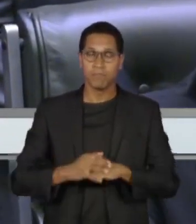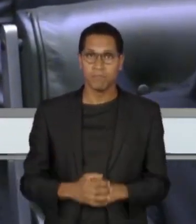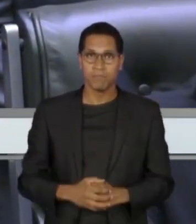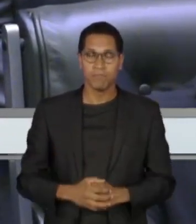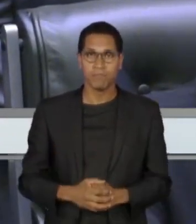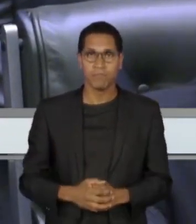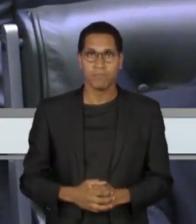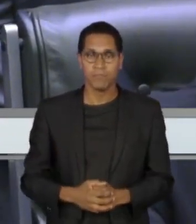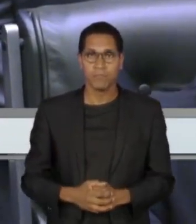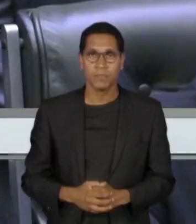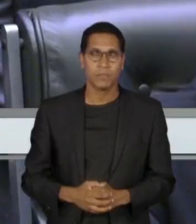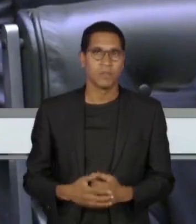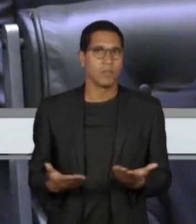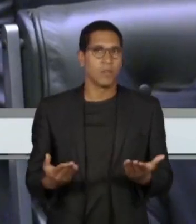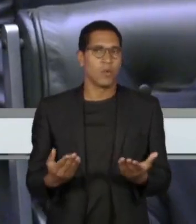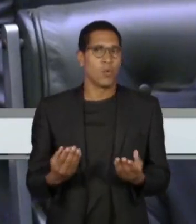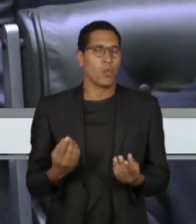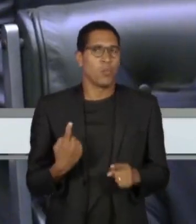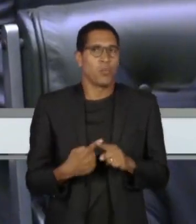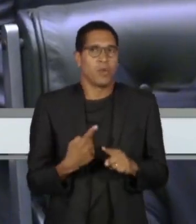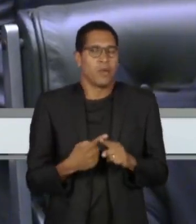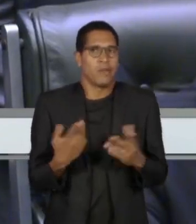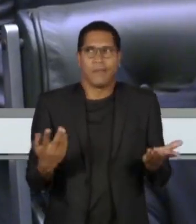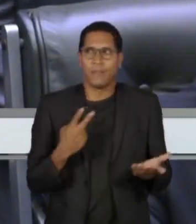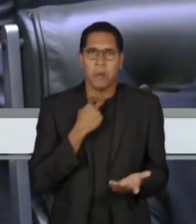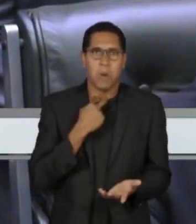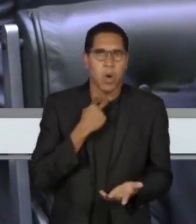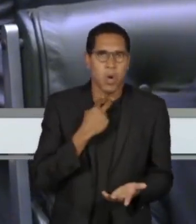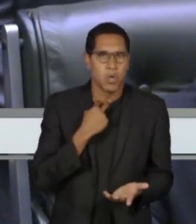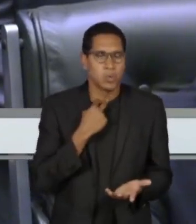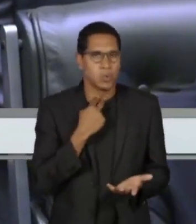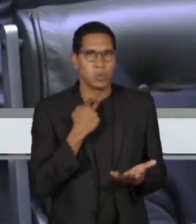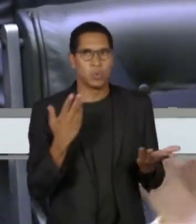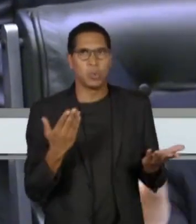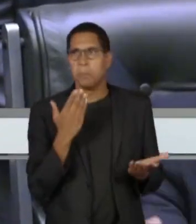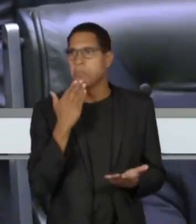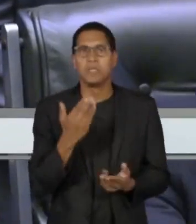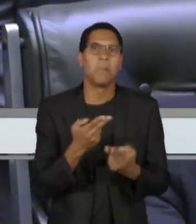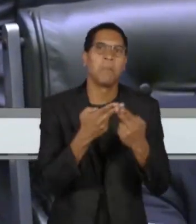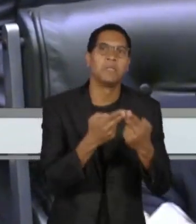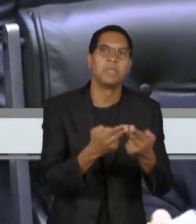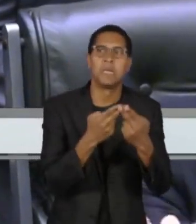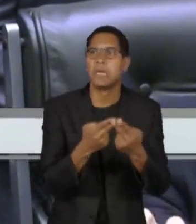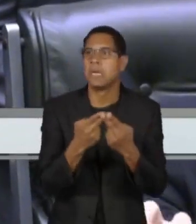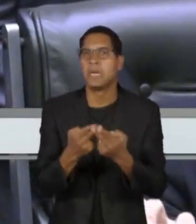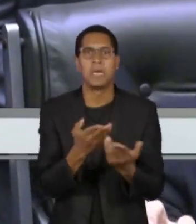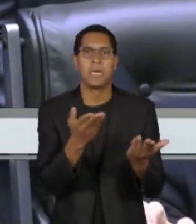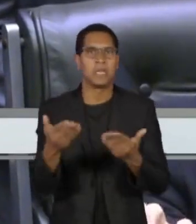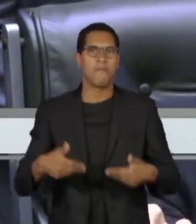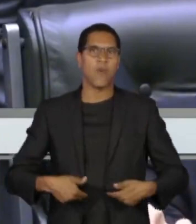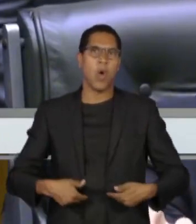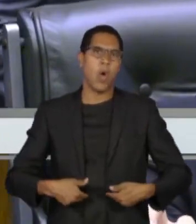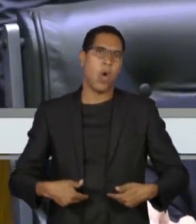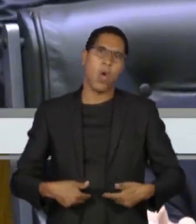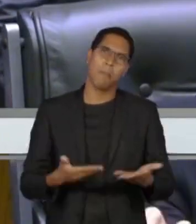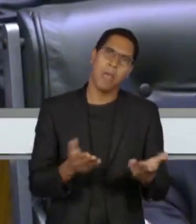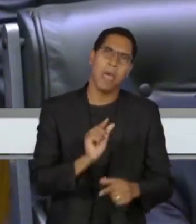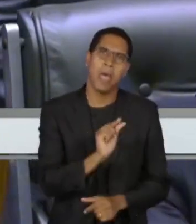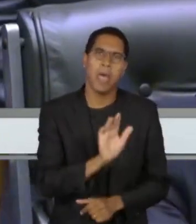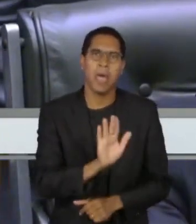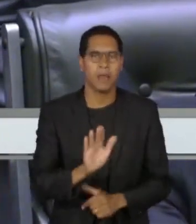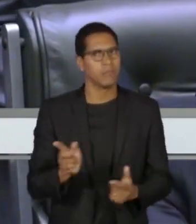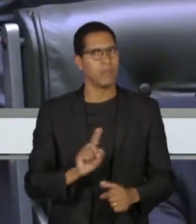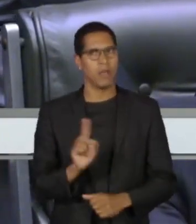Fiz assim, porque não seria justo nem correto pedir paciência para quem tem fome.